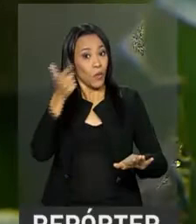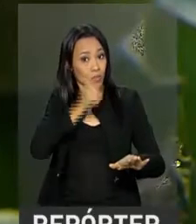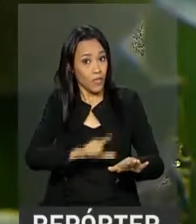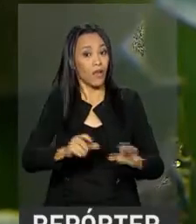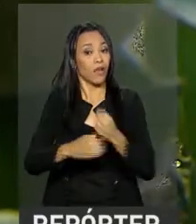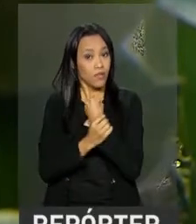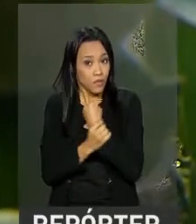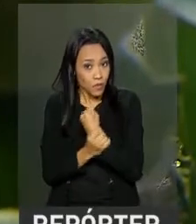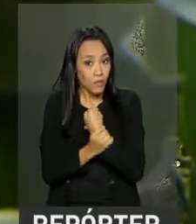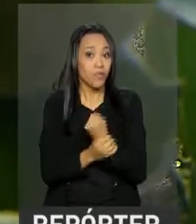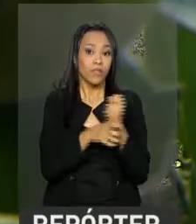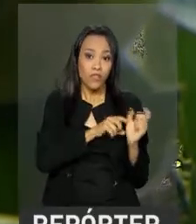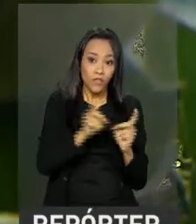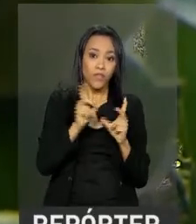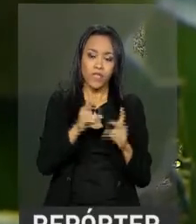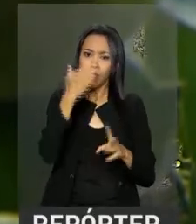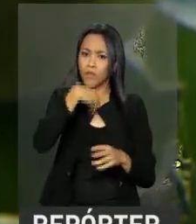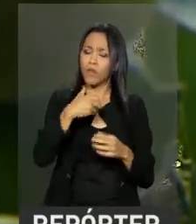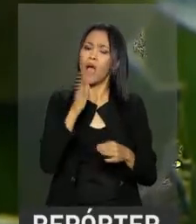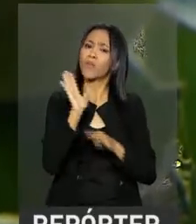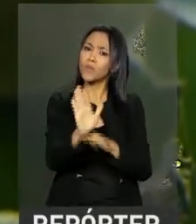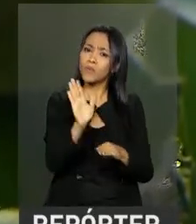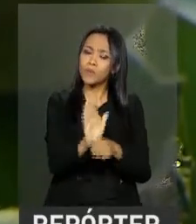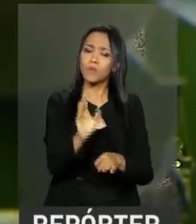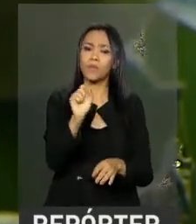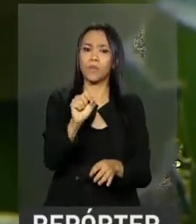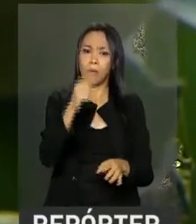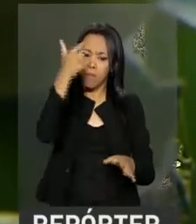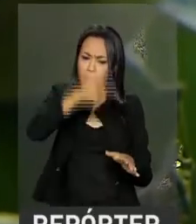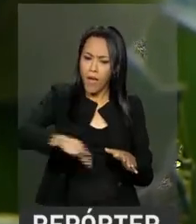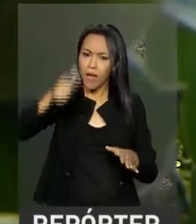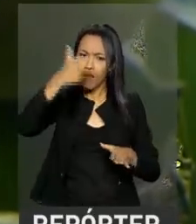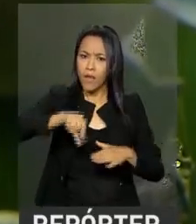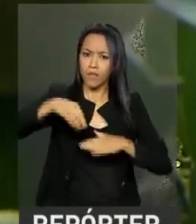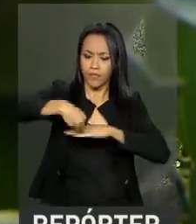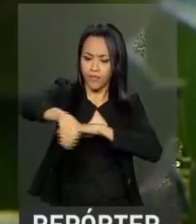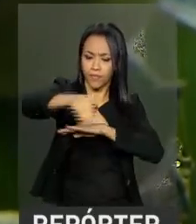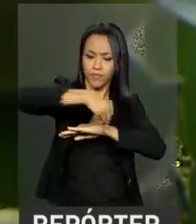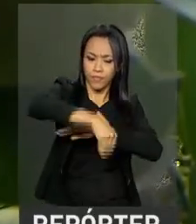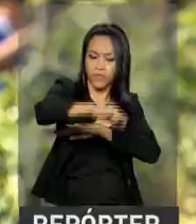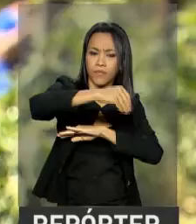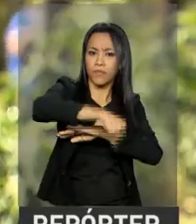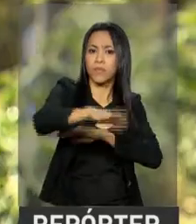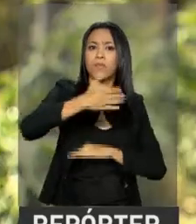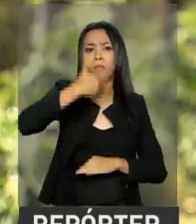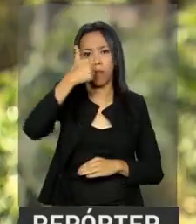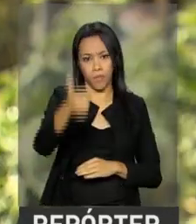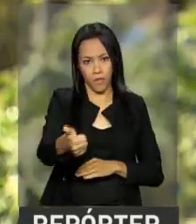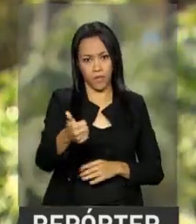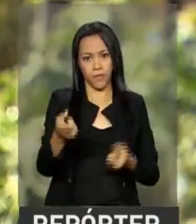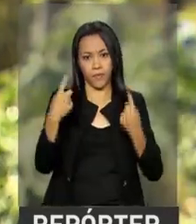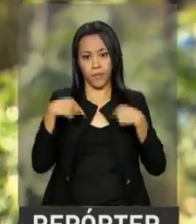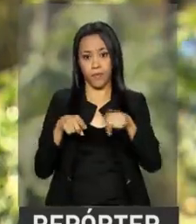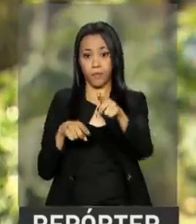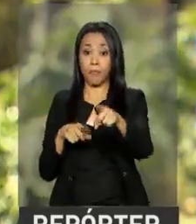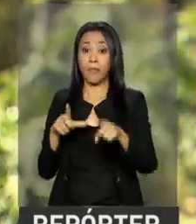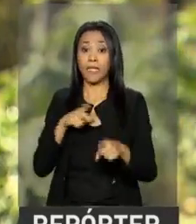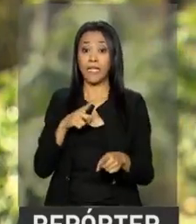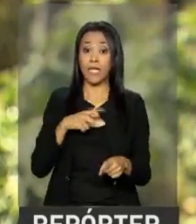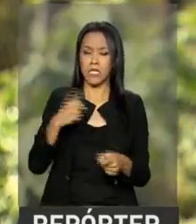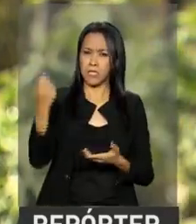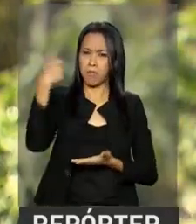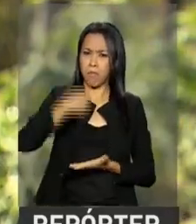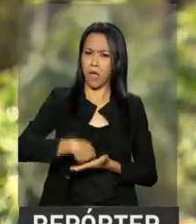da fruta o que ajuda o agricultor a produzir cada vez mais e melhor em um determinado tempo pagar para a